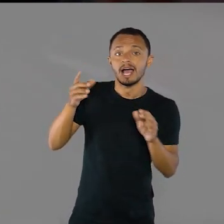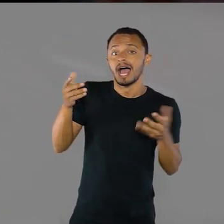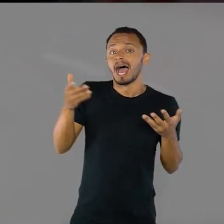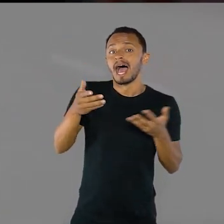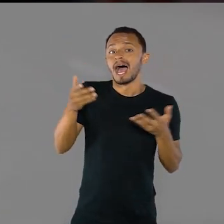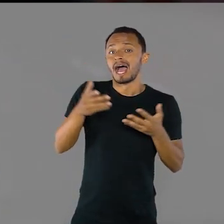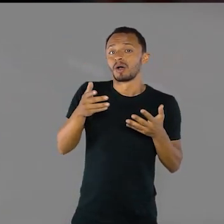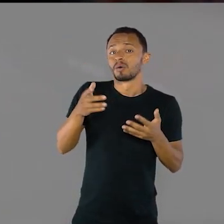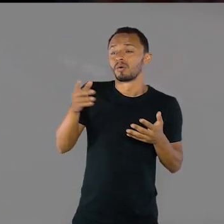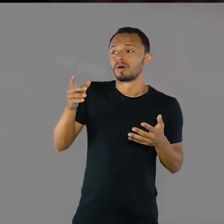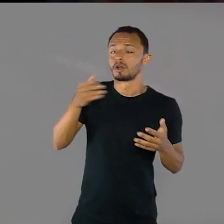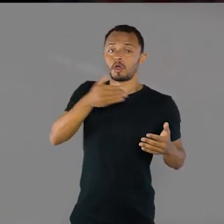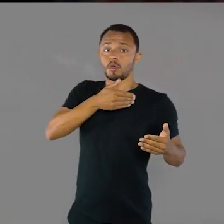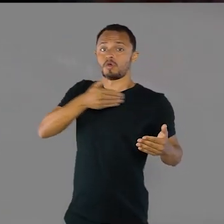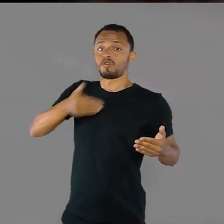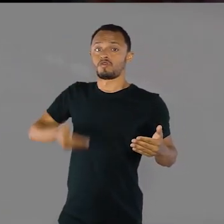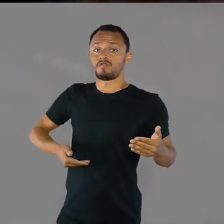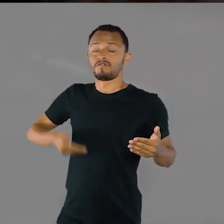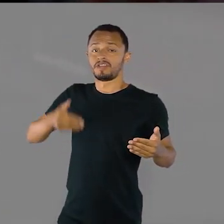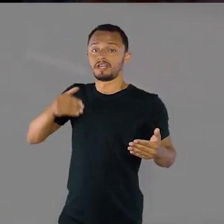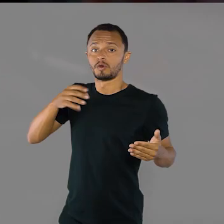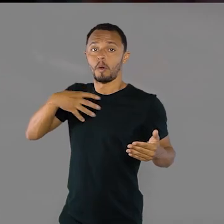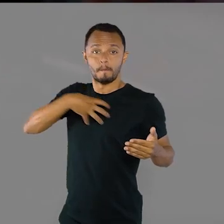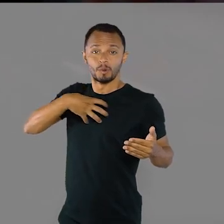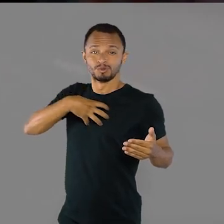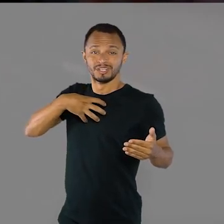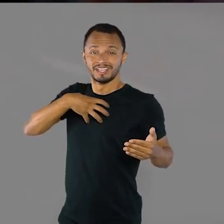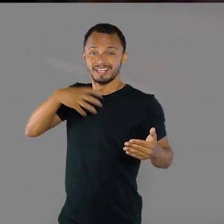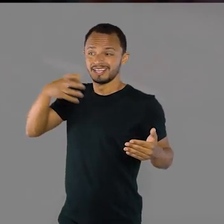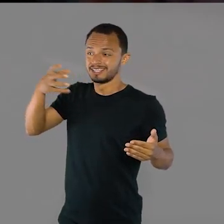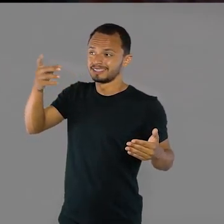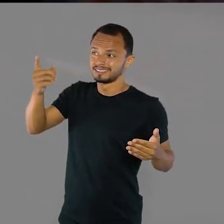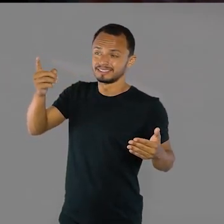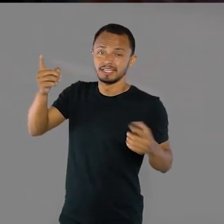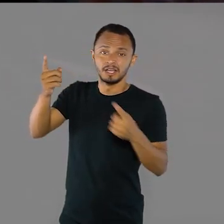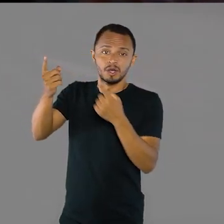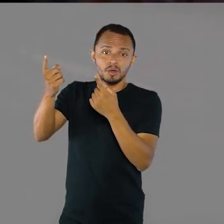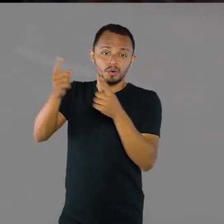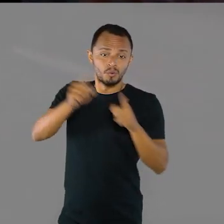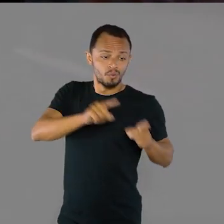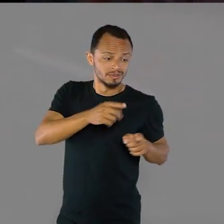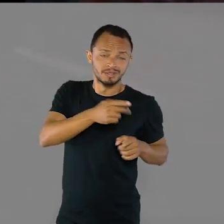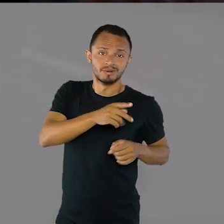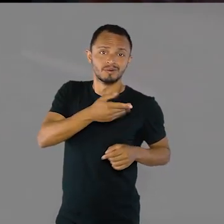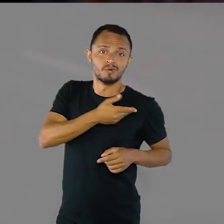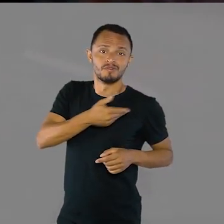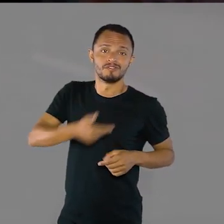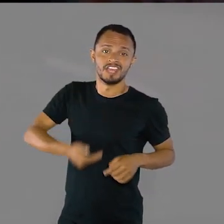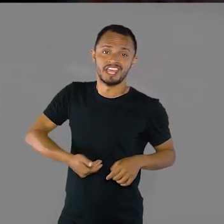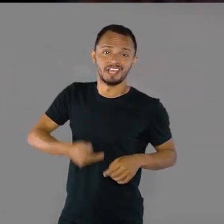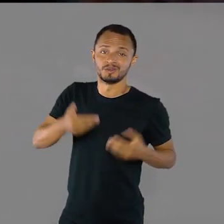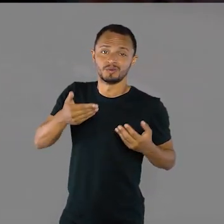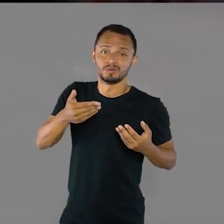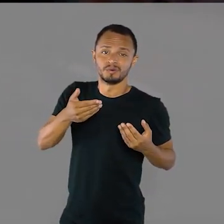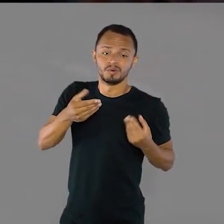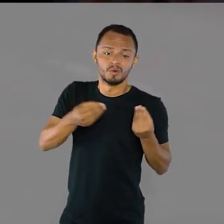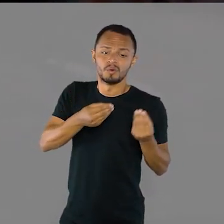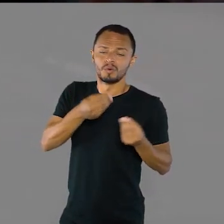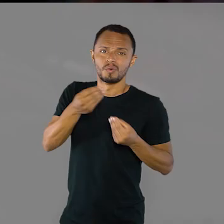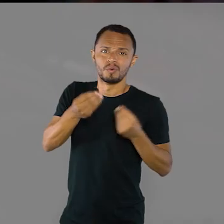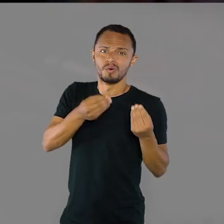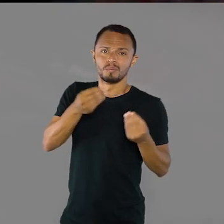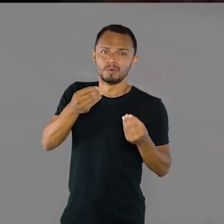português, eu acho que é totalmente contra o nosso governo aqui, né? Eu vi o desconforto do presidente